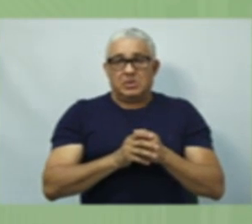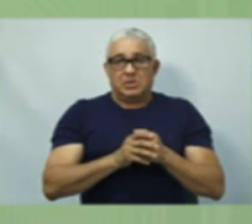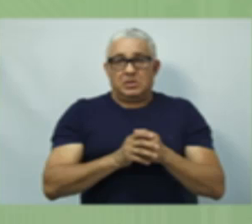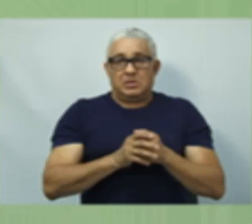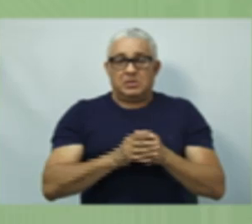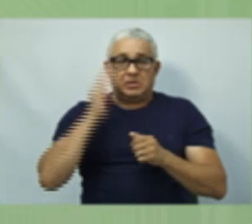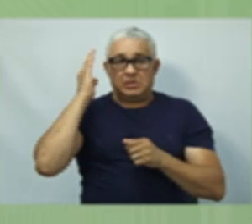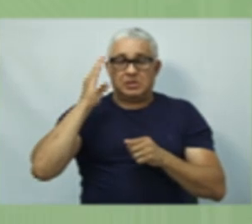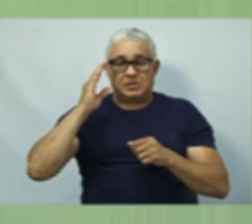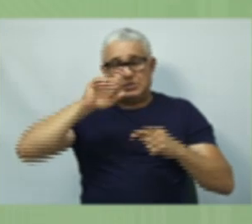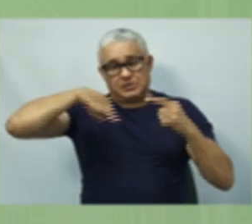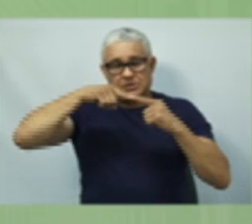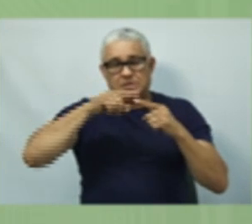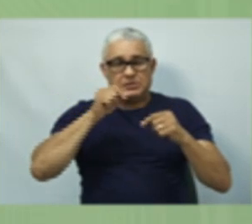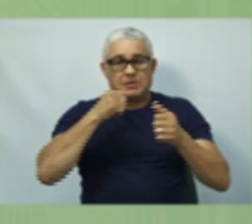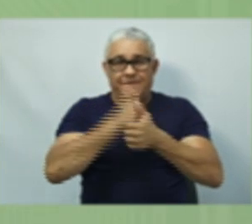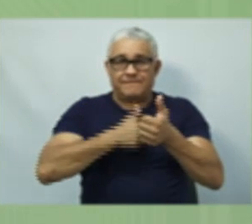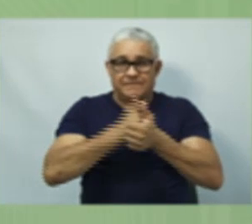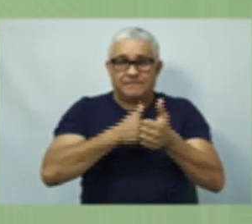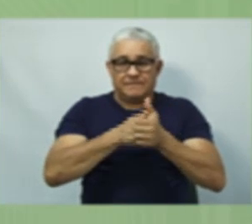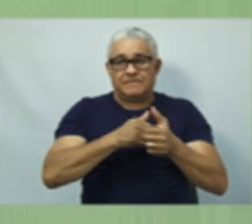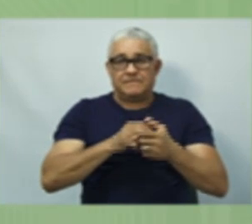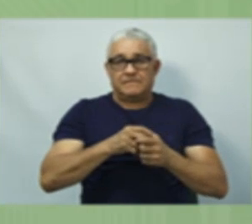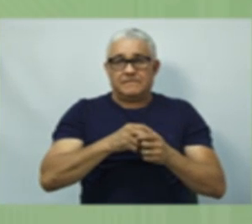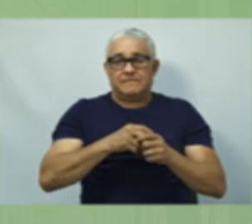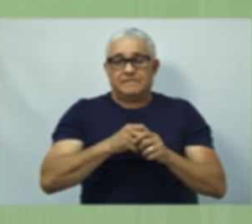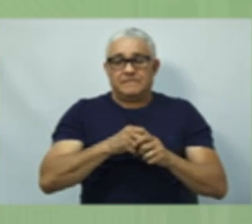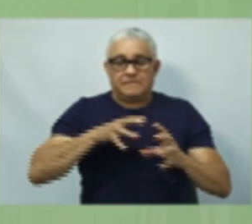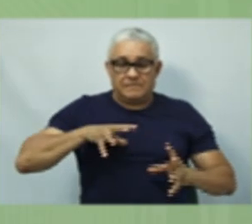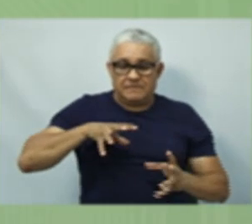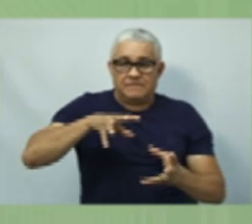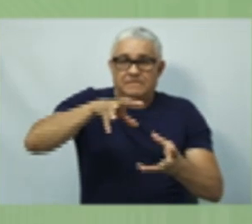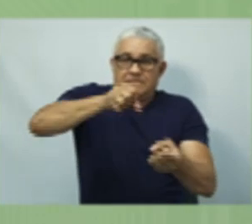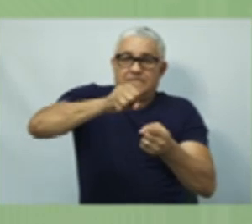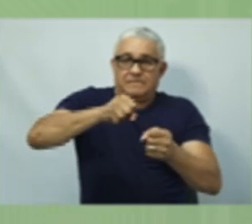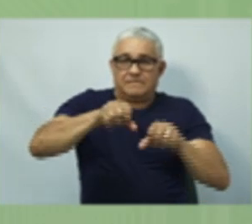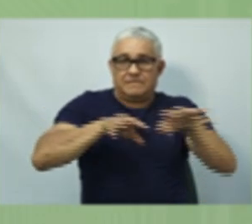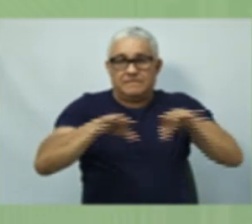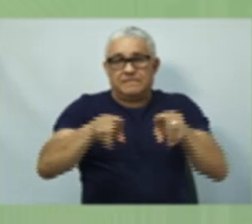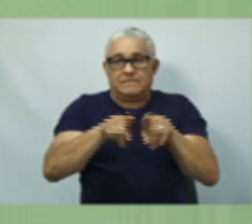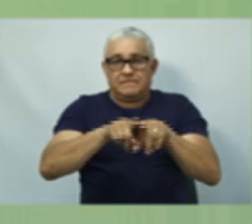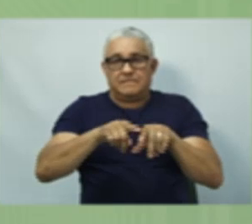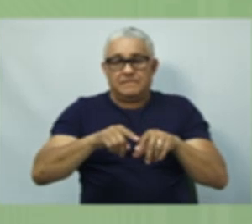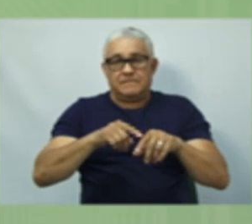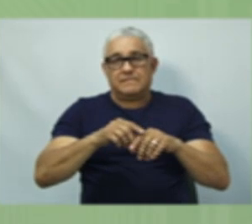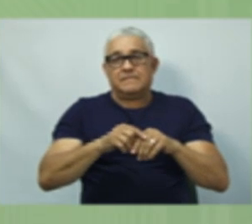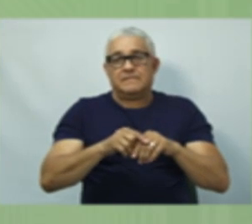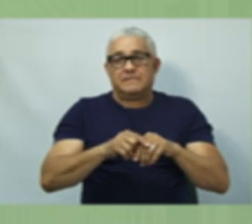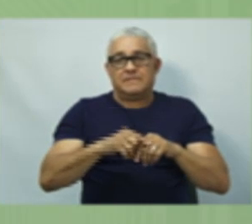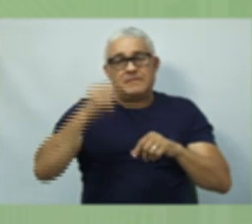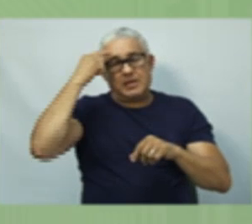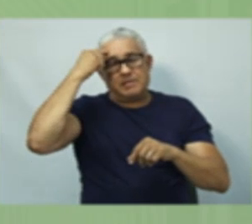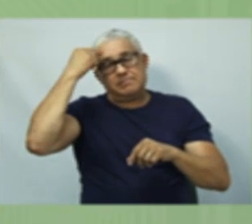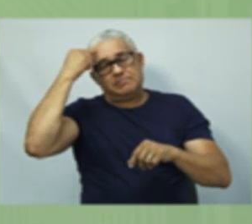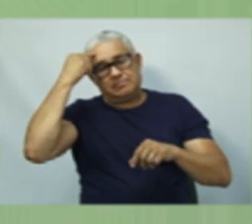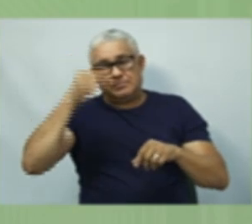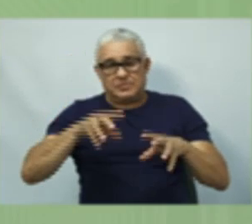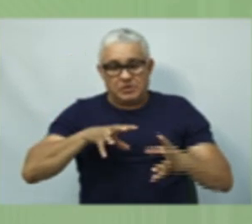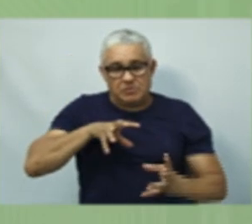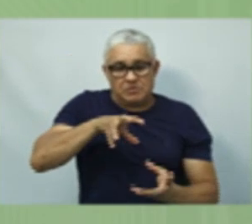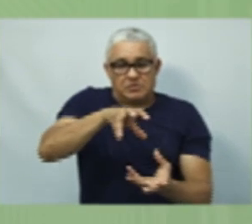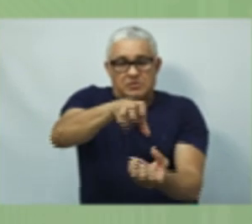dos primordiais objetivos da organização. Desenvolver, mas pensar sustentavelmente,